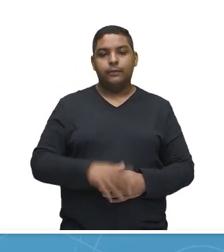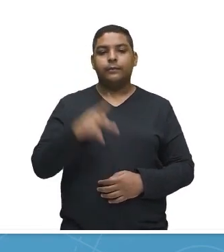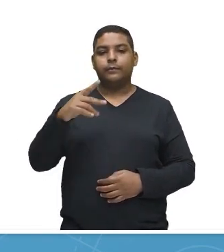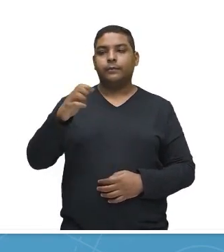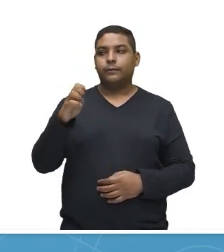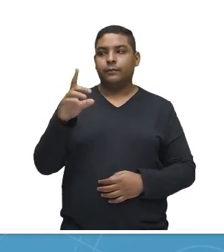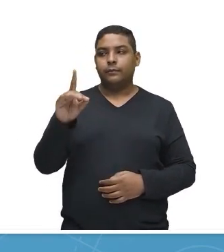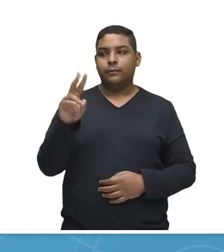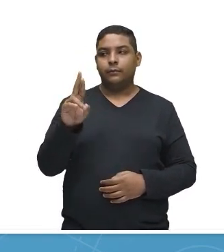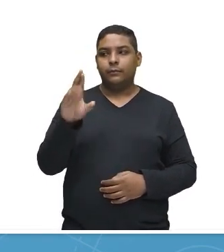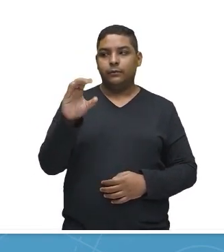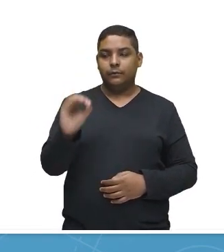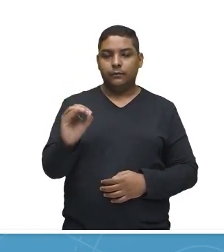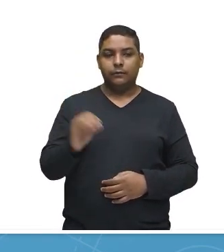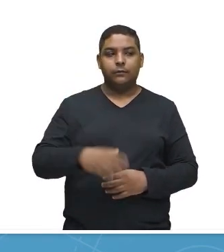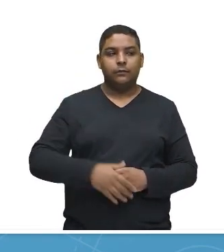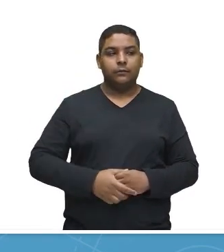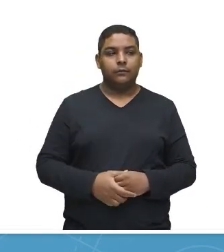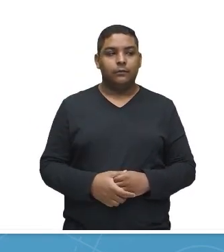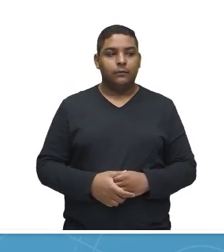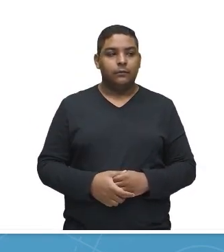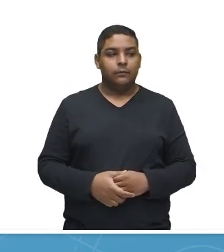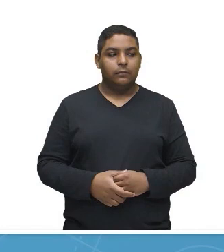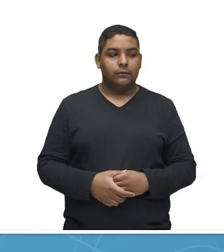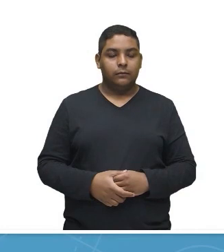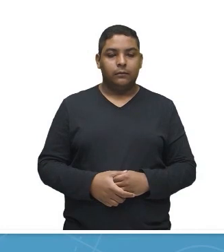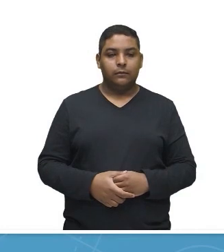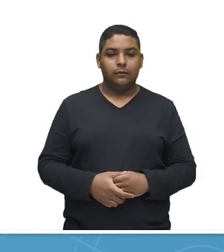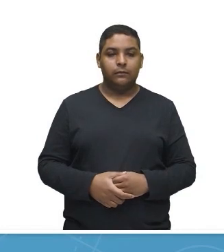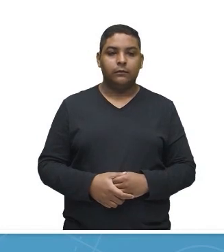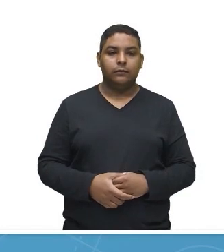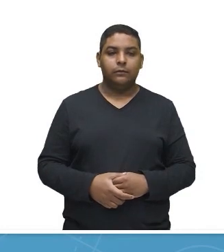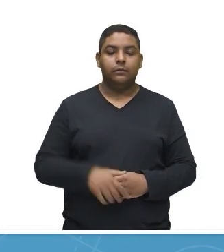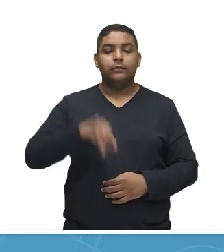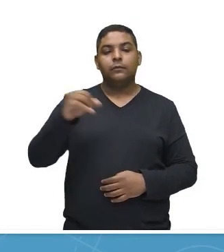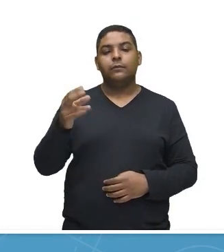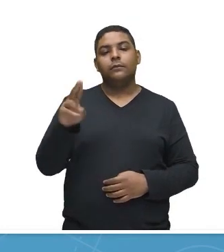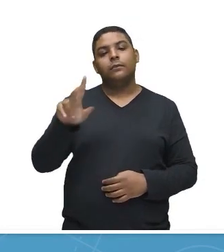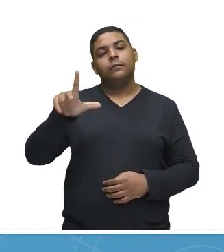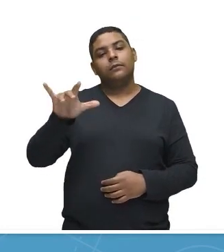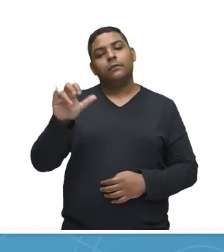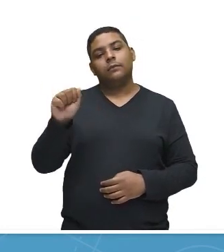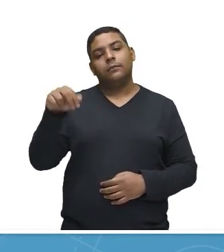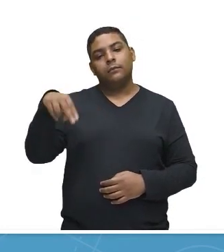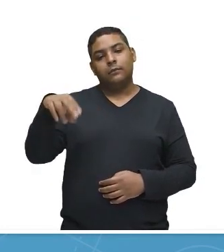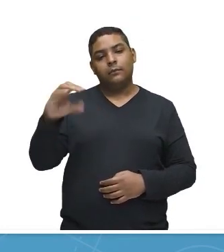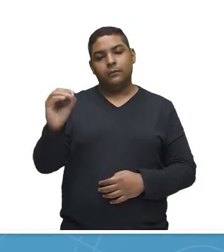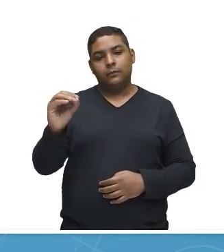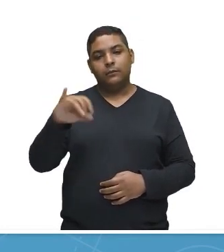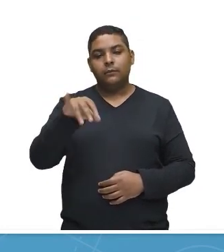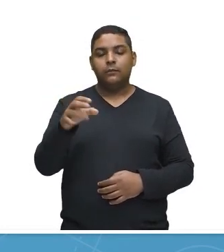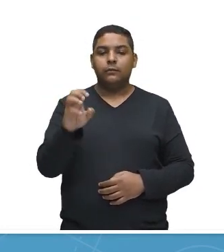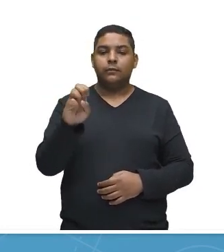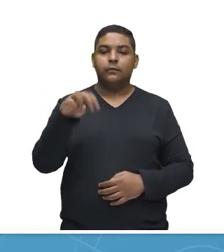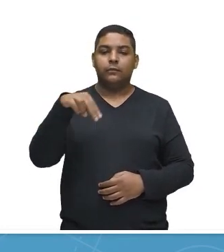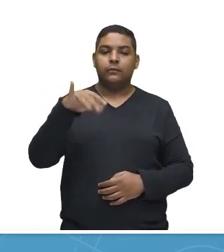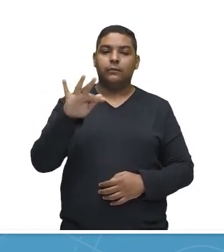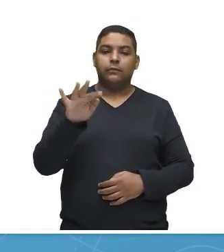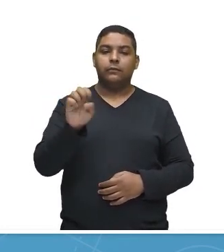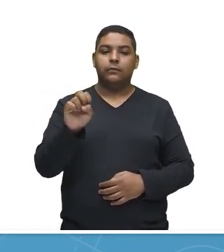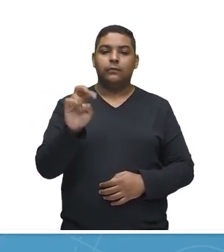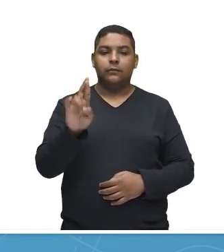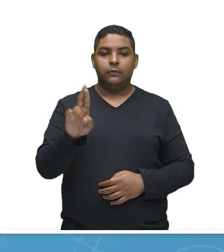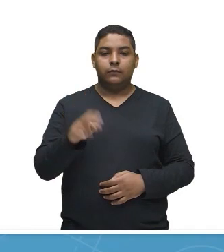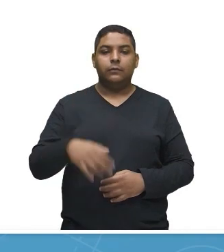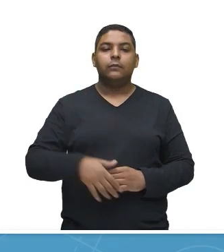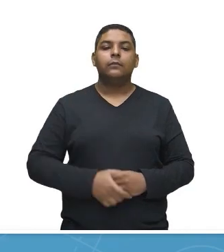o Guilherme, quem mais? Juliano, Jennifer e vários